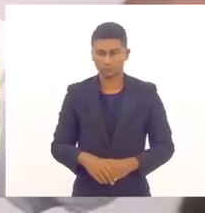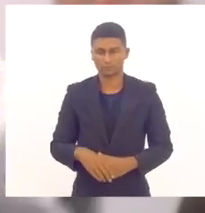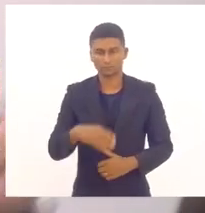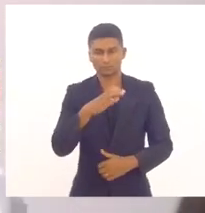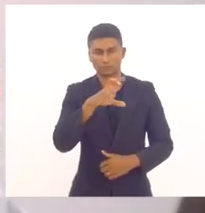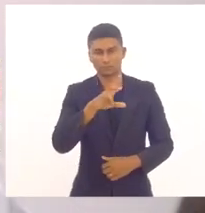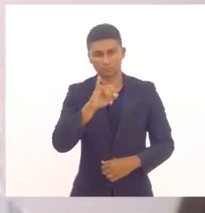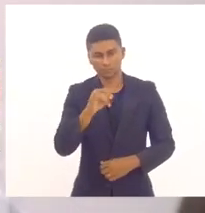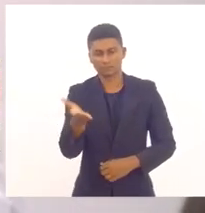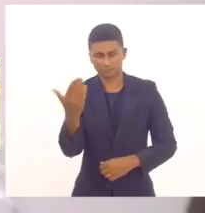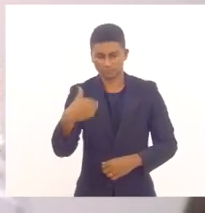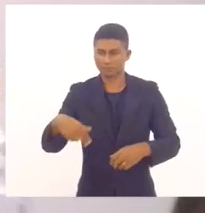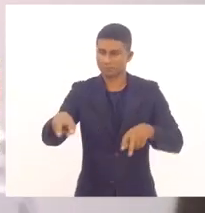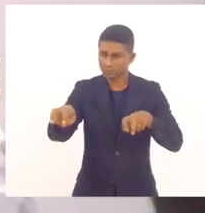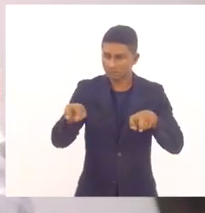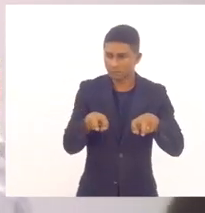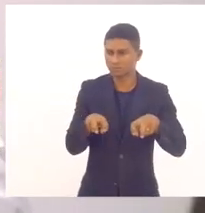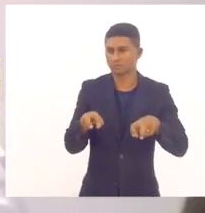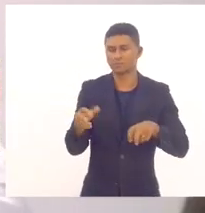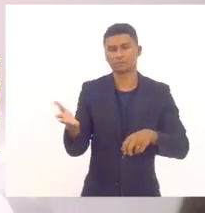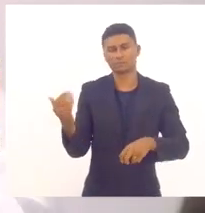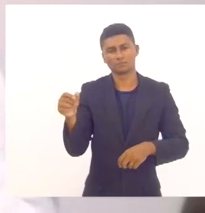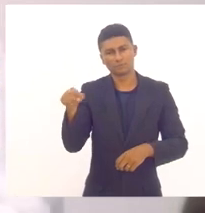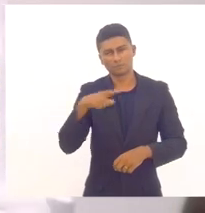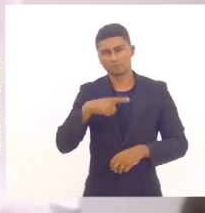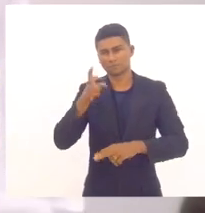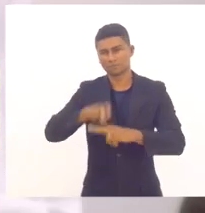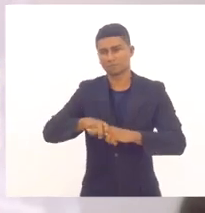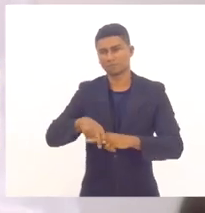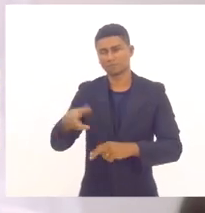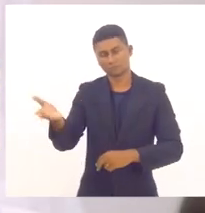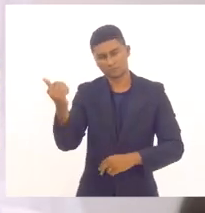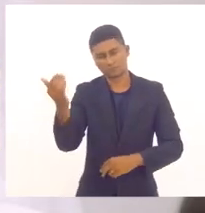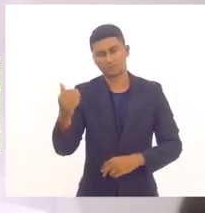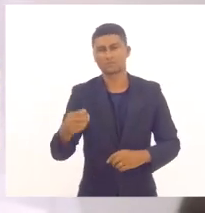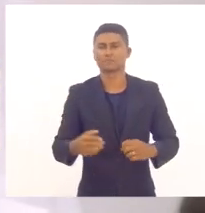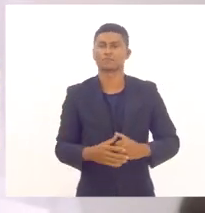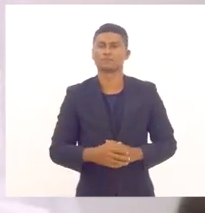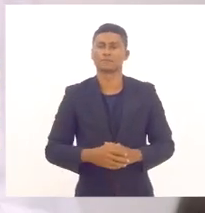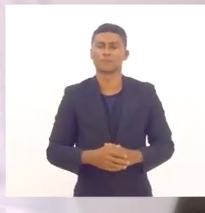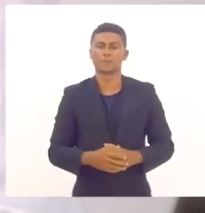venha compor a mesa conosco. Tem, tem, tem a cadeira dela. Pode ficar aí